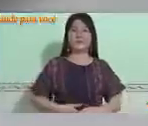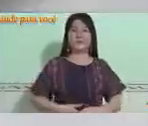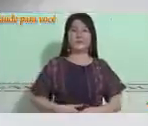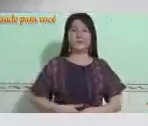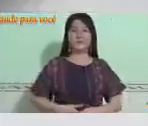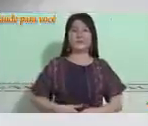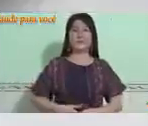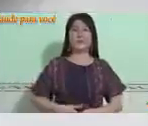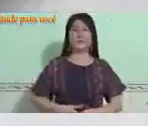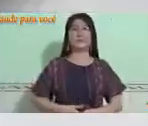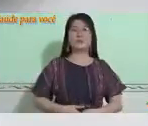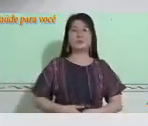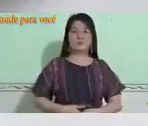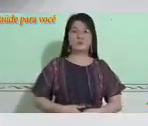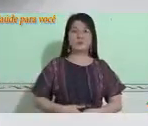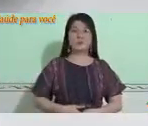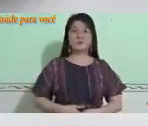toraimbras.